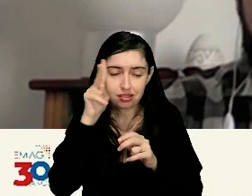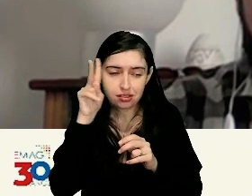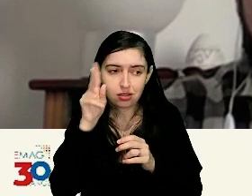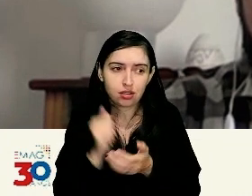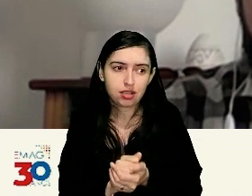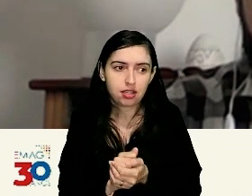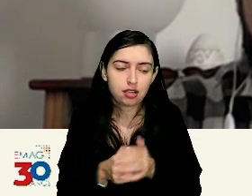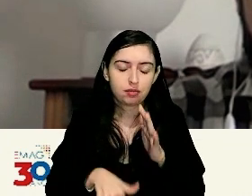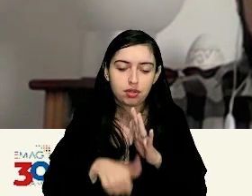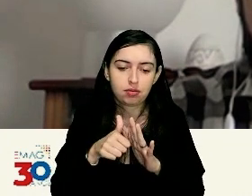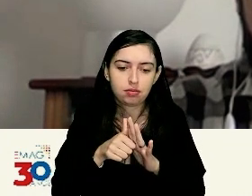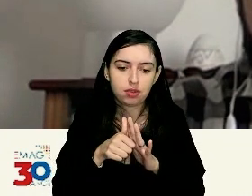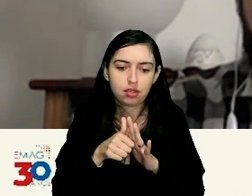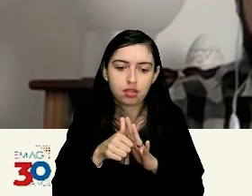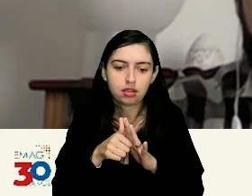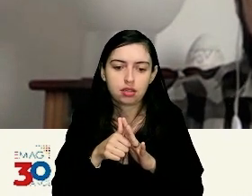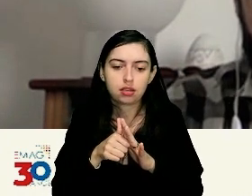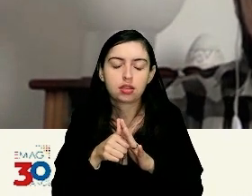ela teve um câncer de mama.